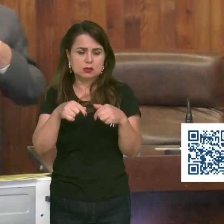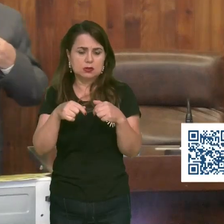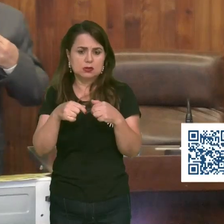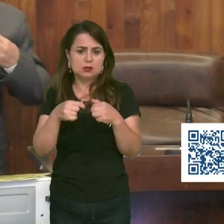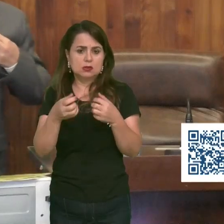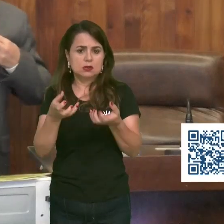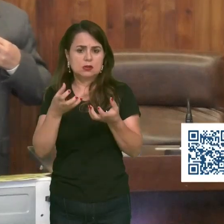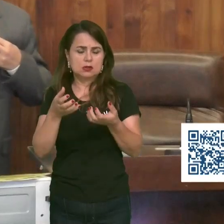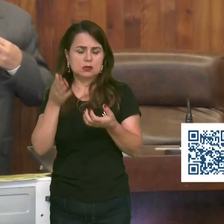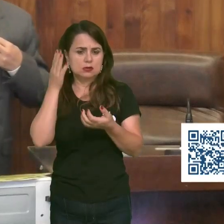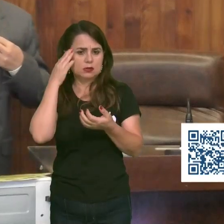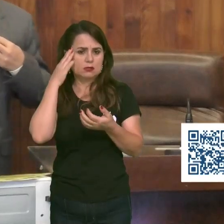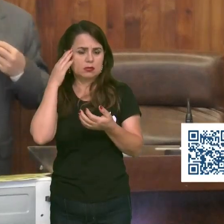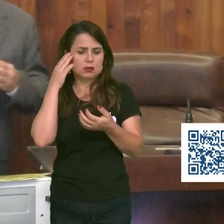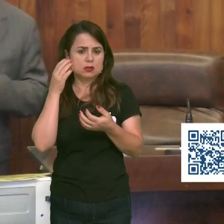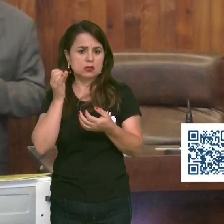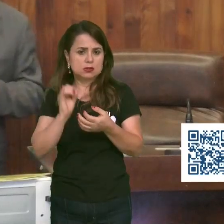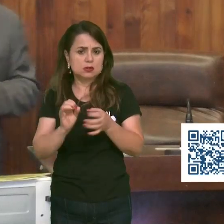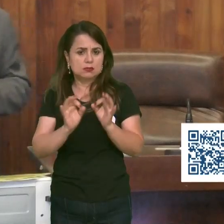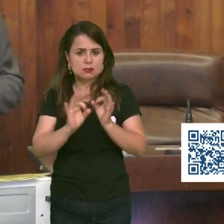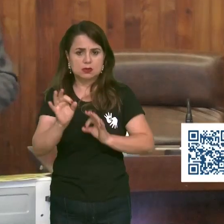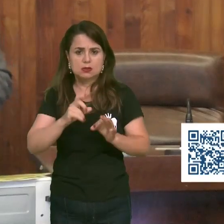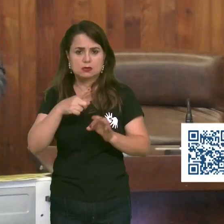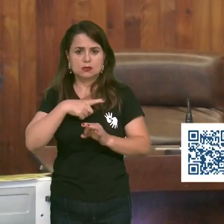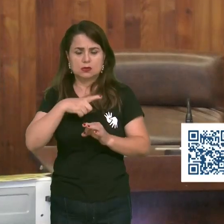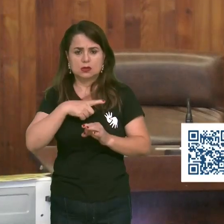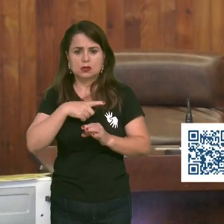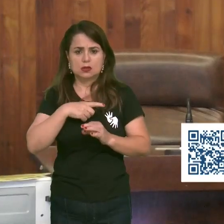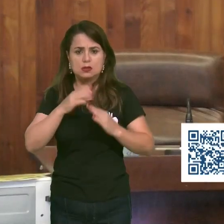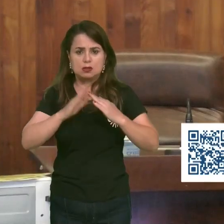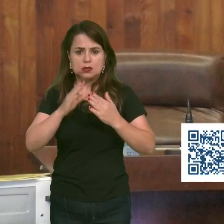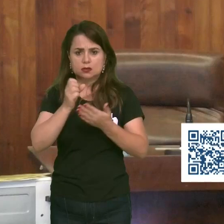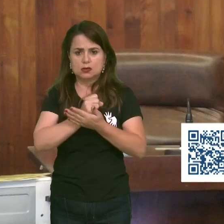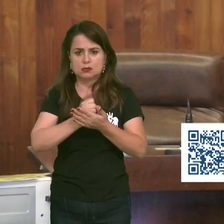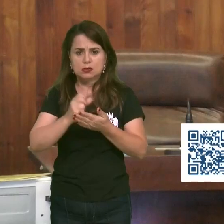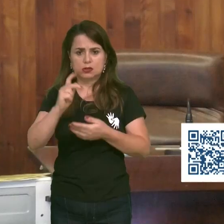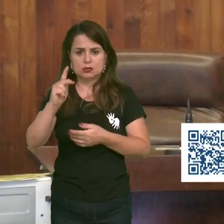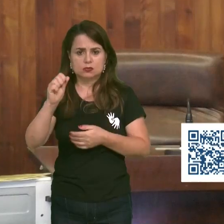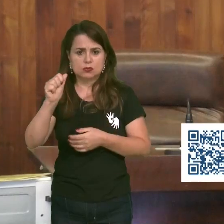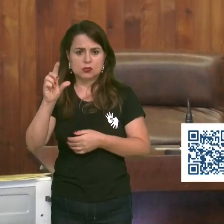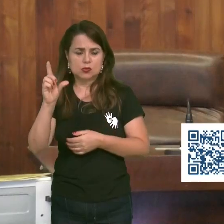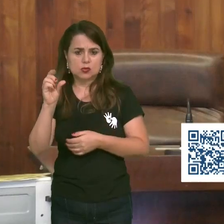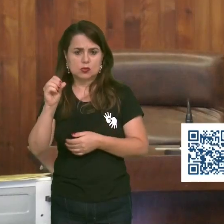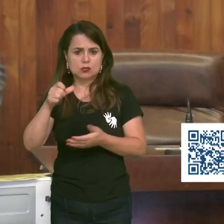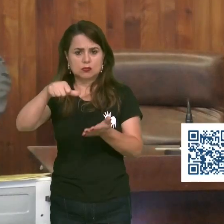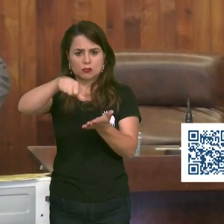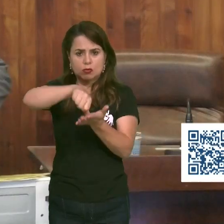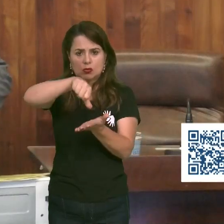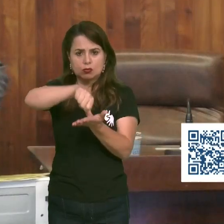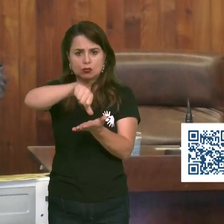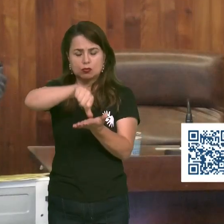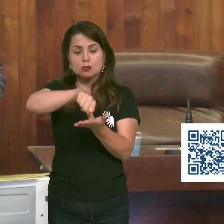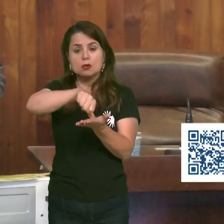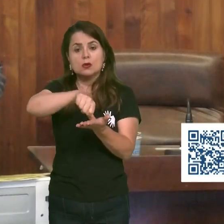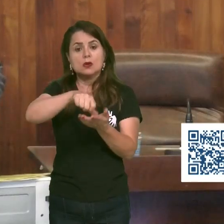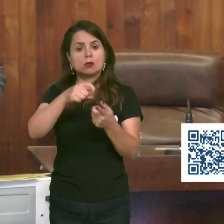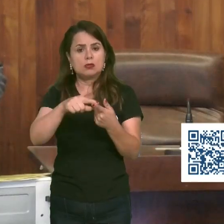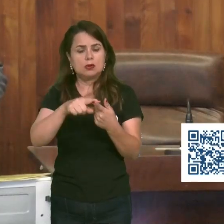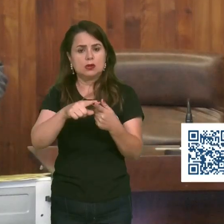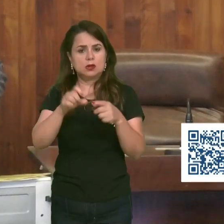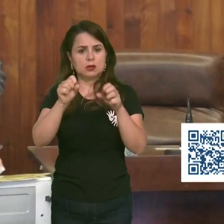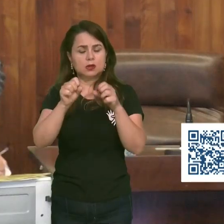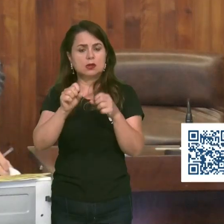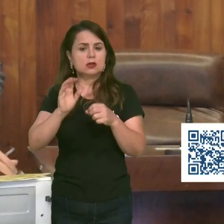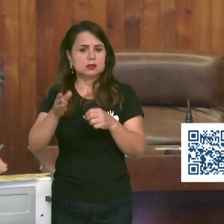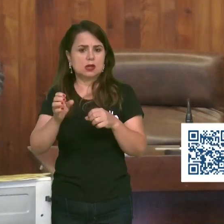para construção de uma farmácia Polo municipal na zona leste cidade de Marília tendo em vista que o atual sistema de retirada de